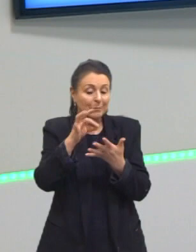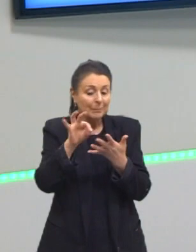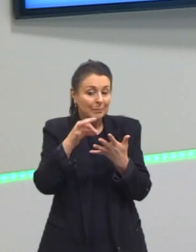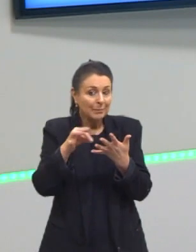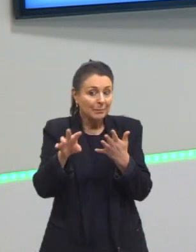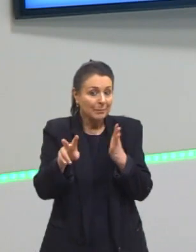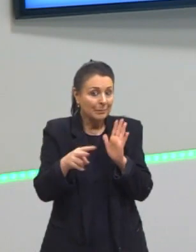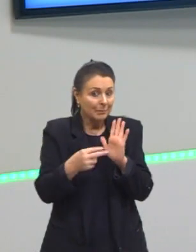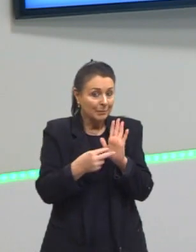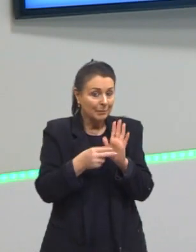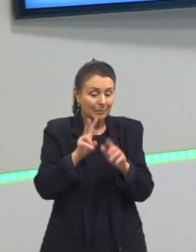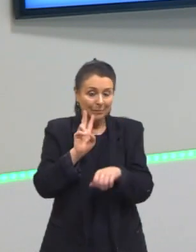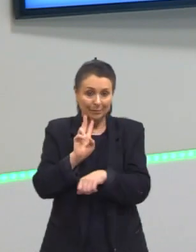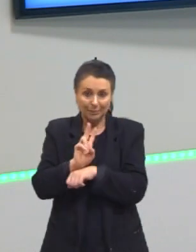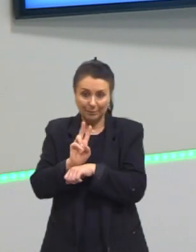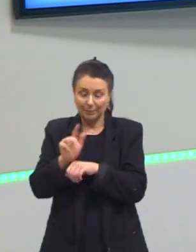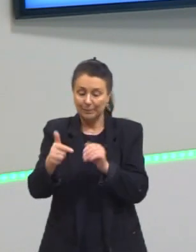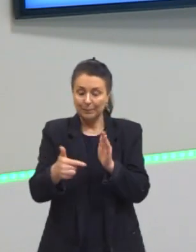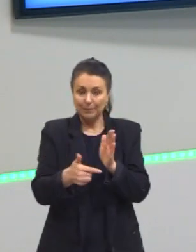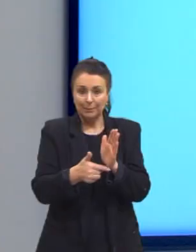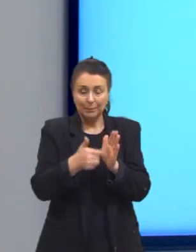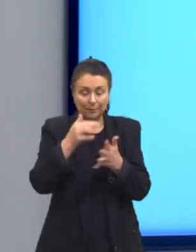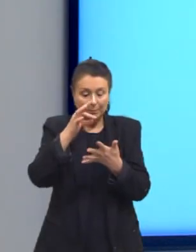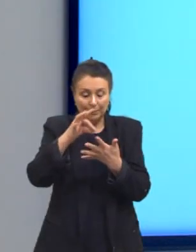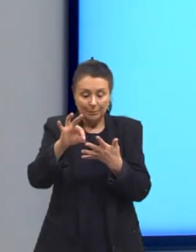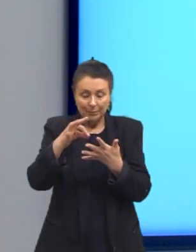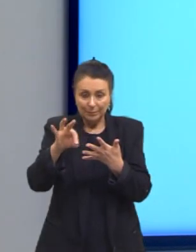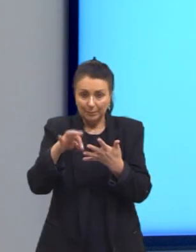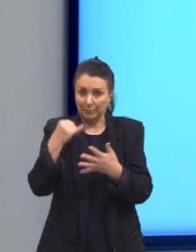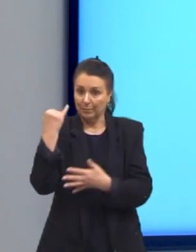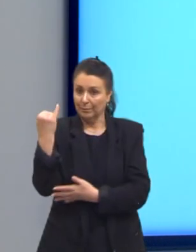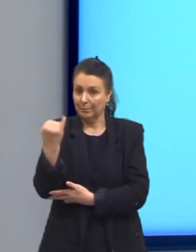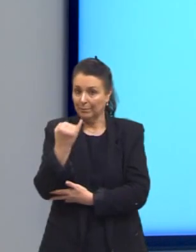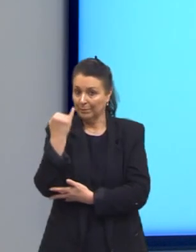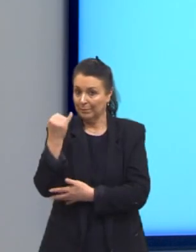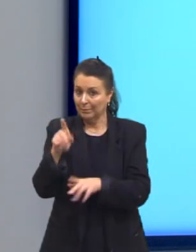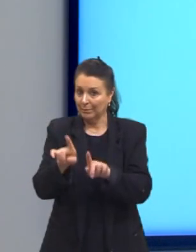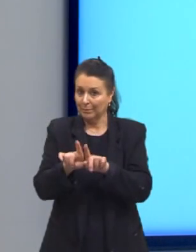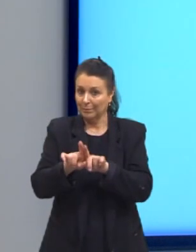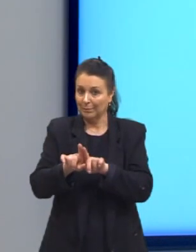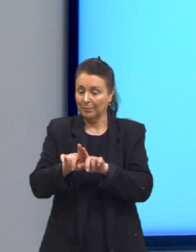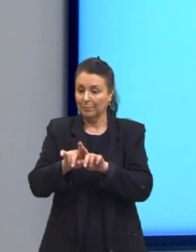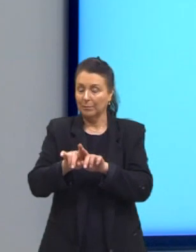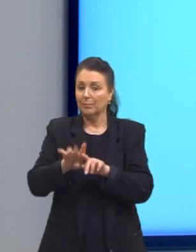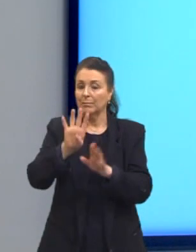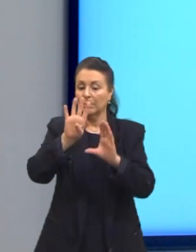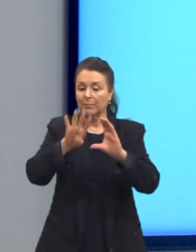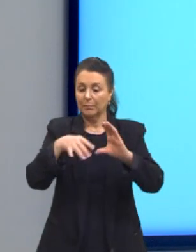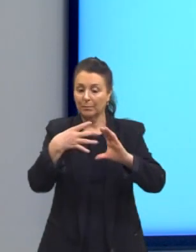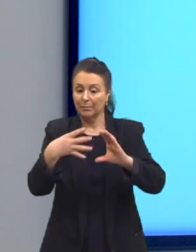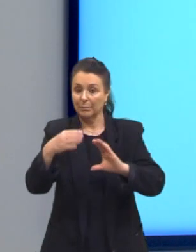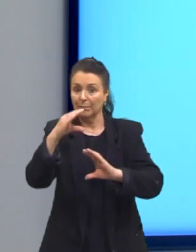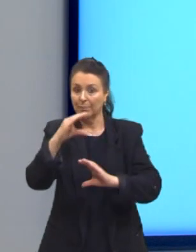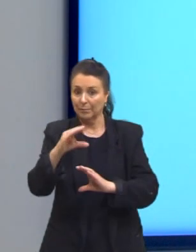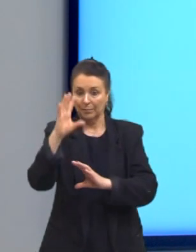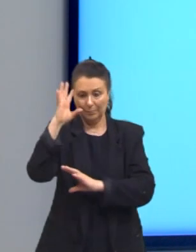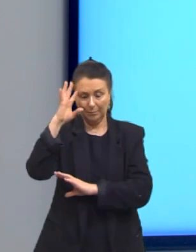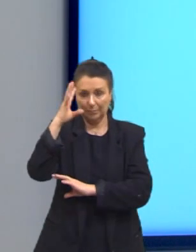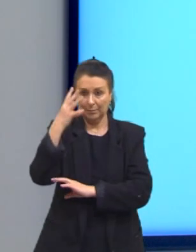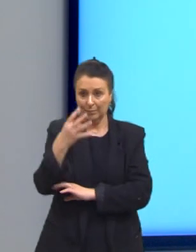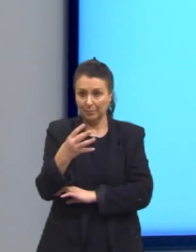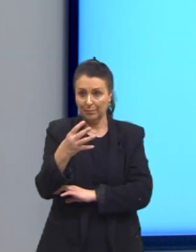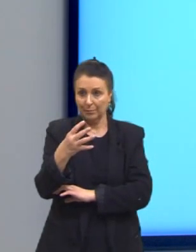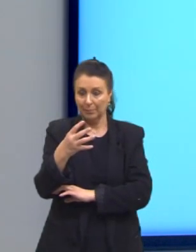o segundo detalhe que é muito importante é o seguinte a matriz resultado a matriz C ela vai